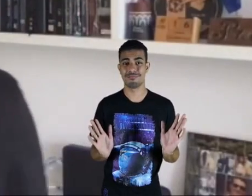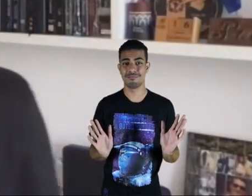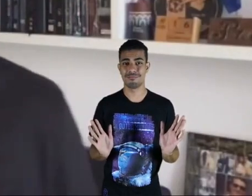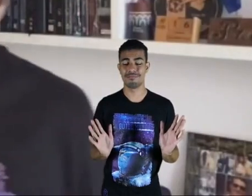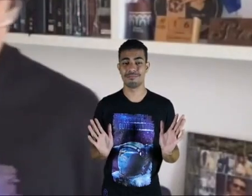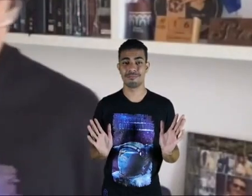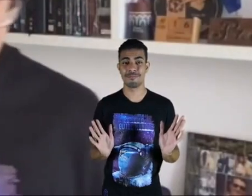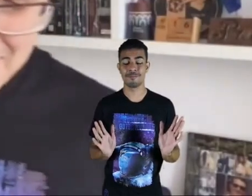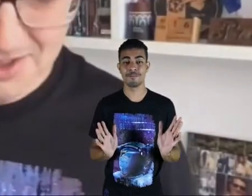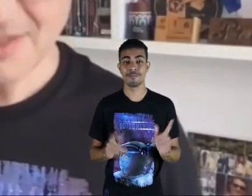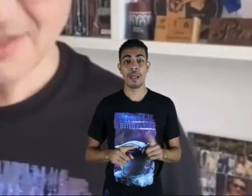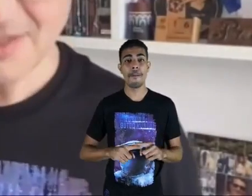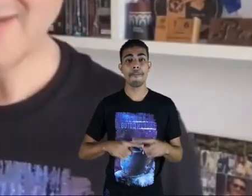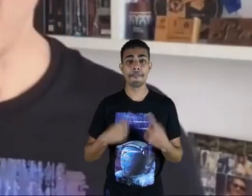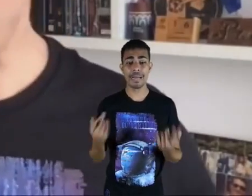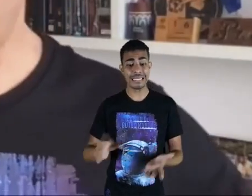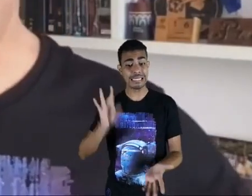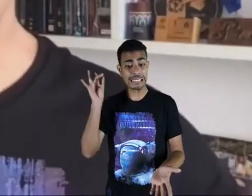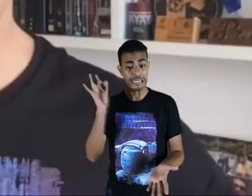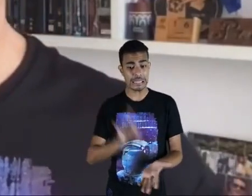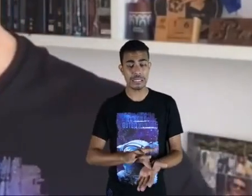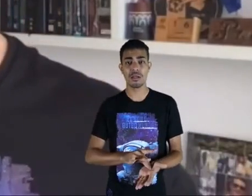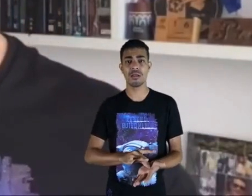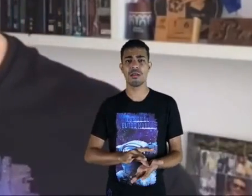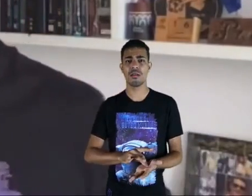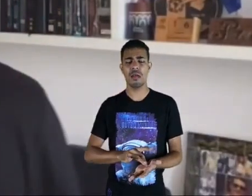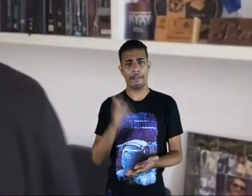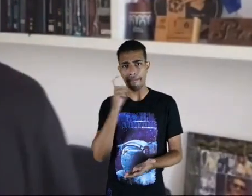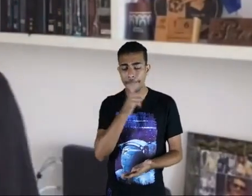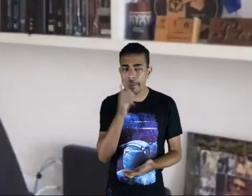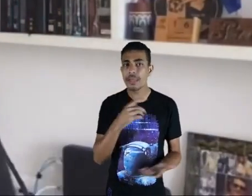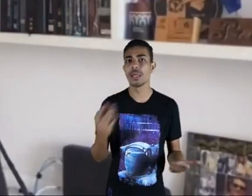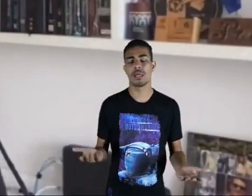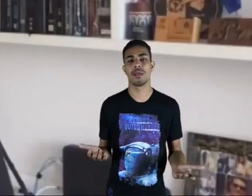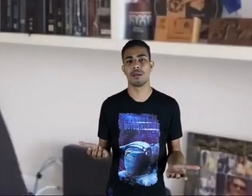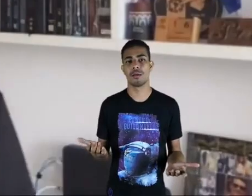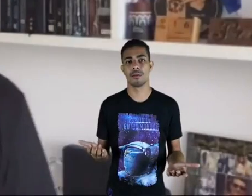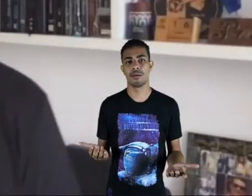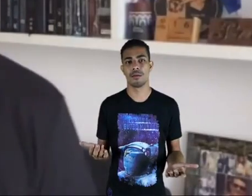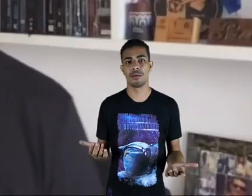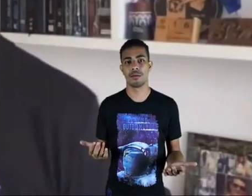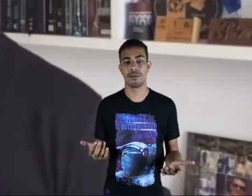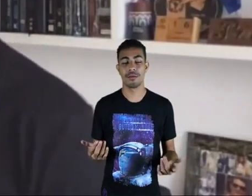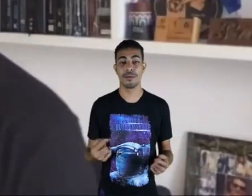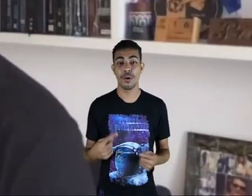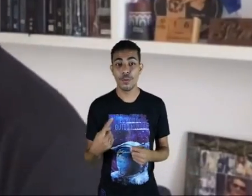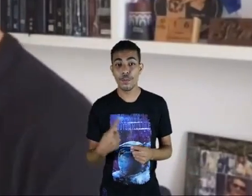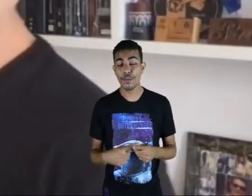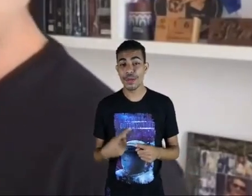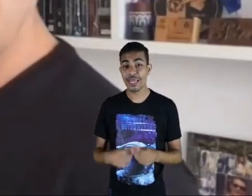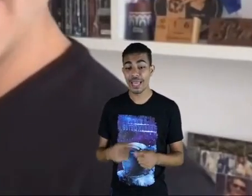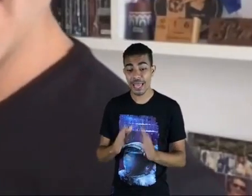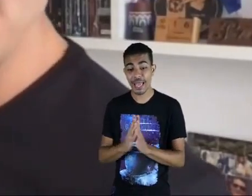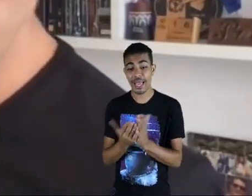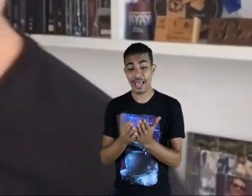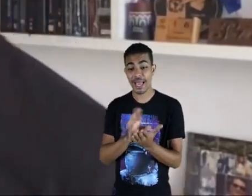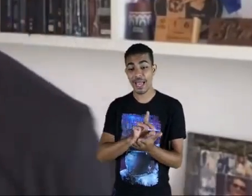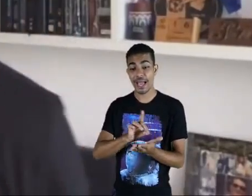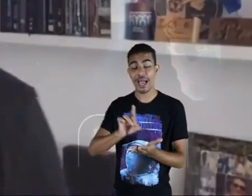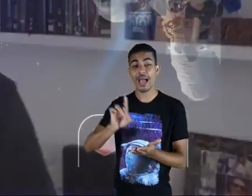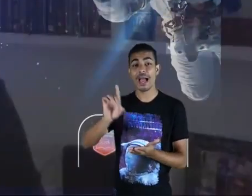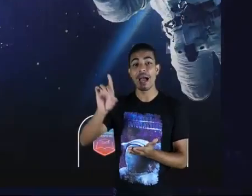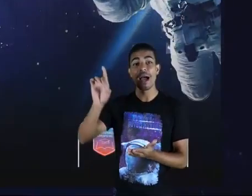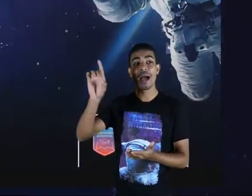Mas isso, em realidade, é uma farsa. Porque a própria Bíblia diz as